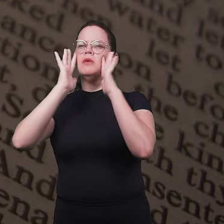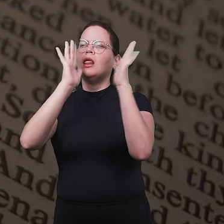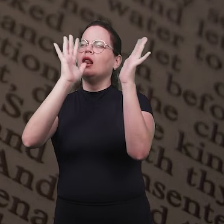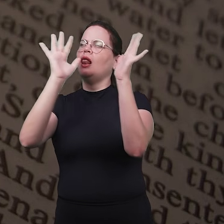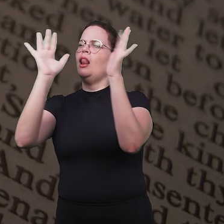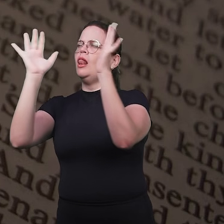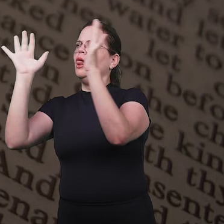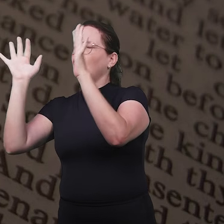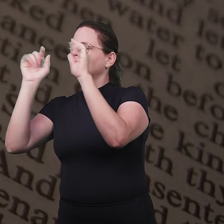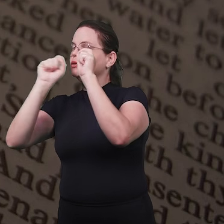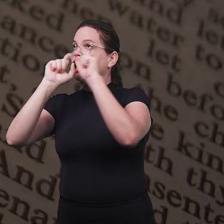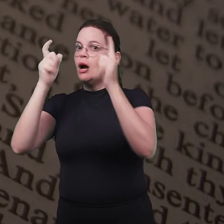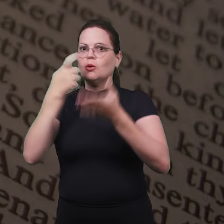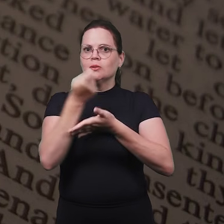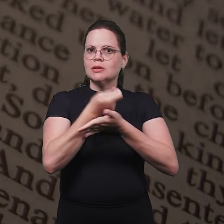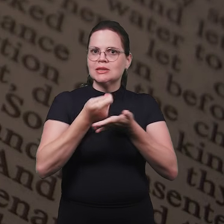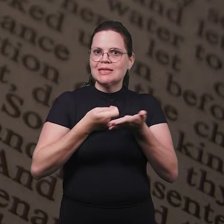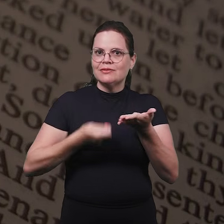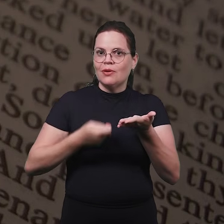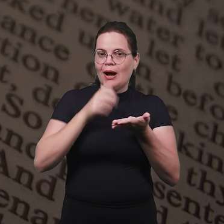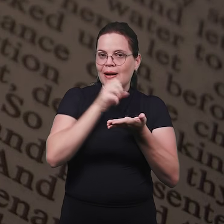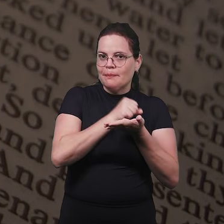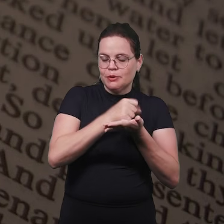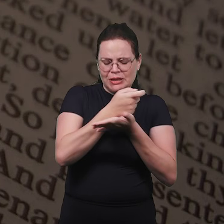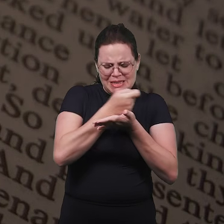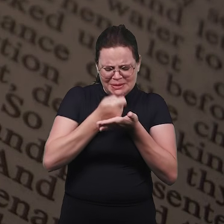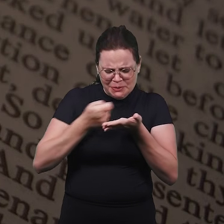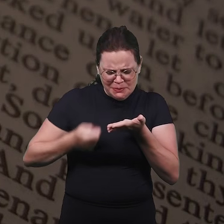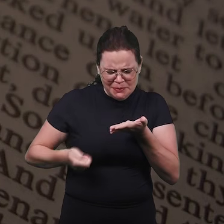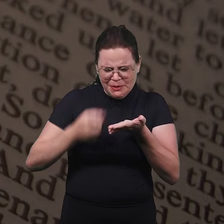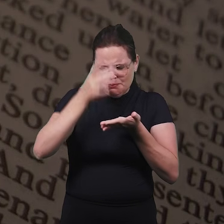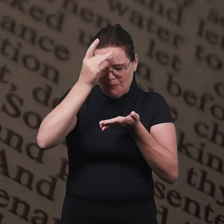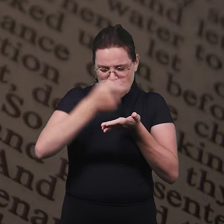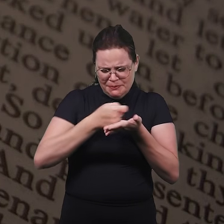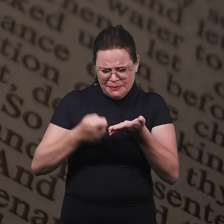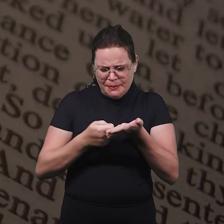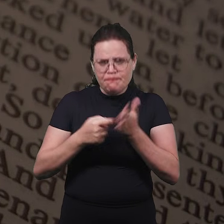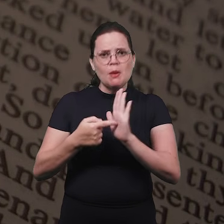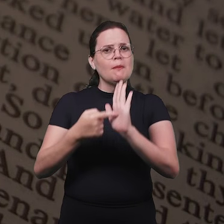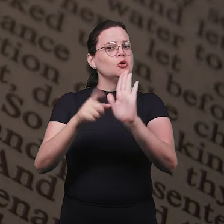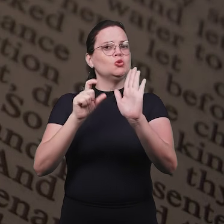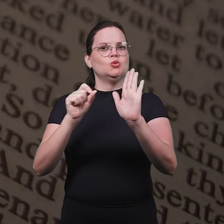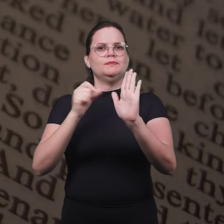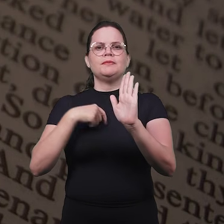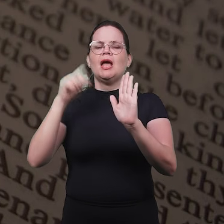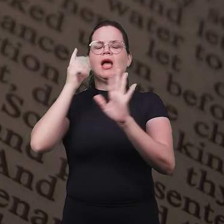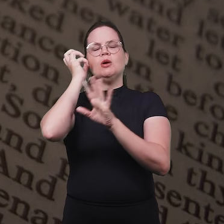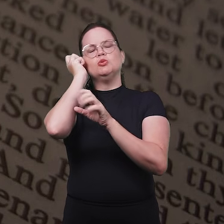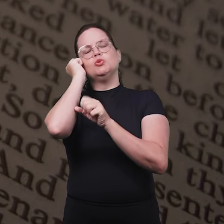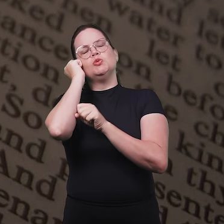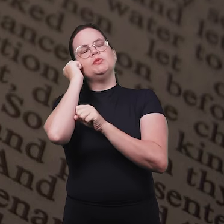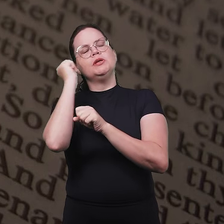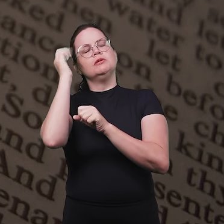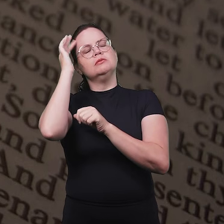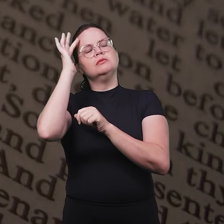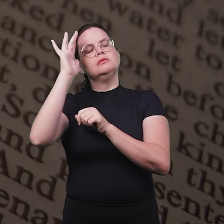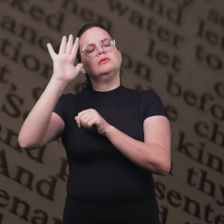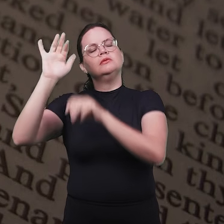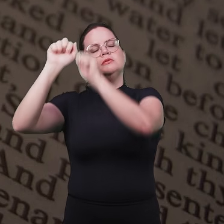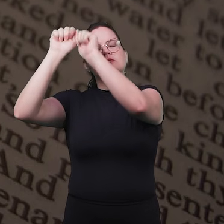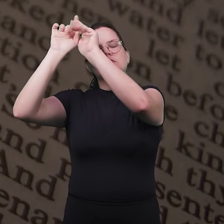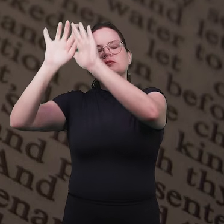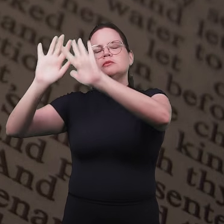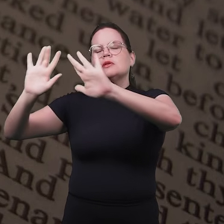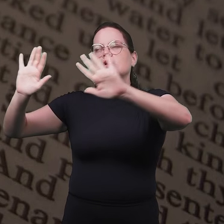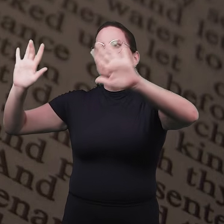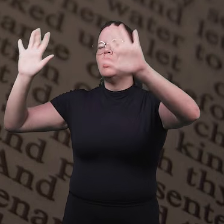e relatou a suma das coisas. Falou Daniel e disse: Eu estava olhando na minha visão da noite,